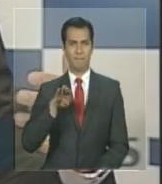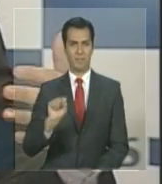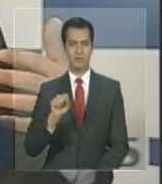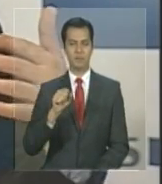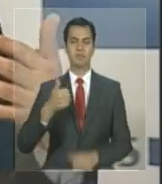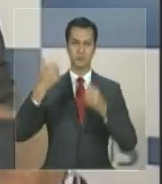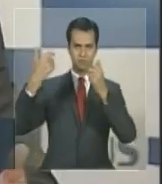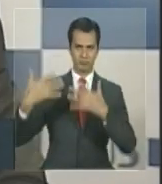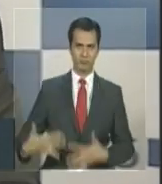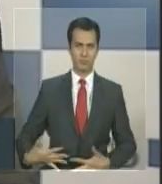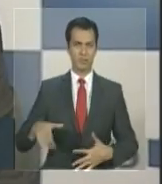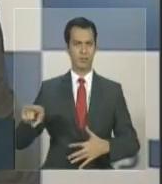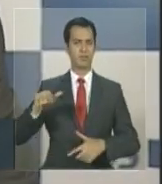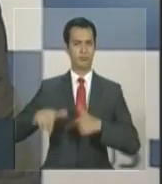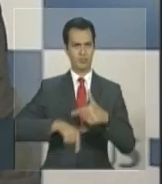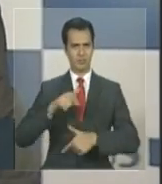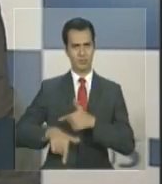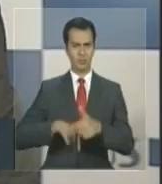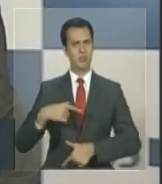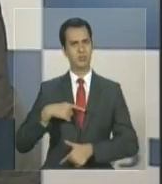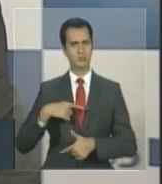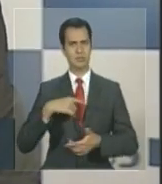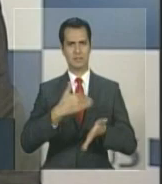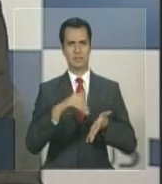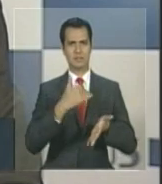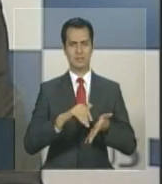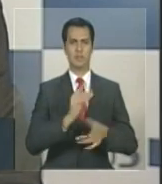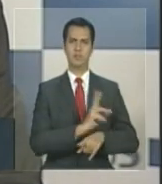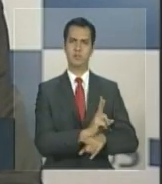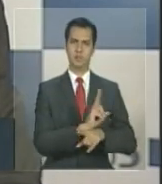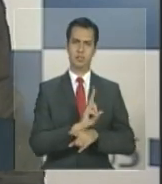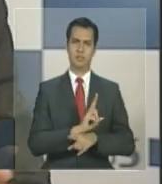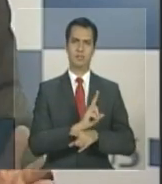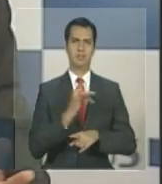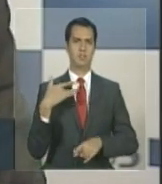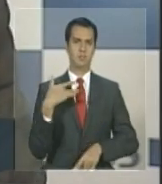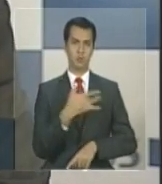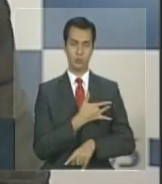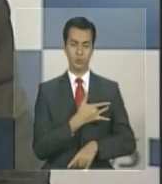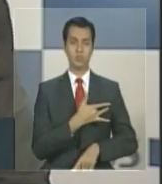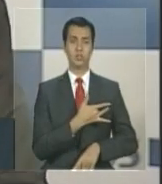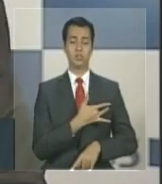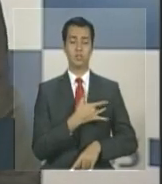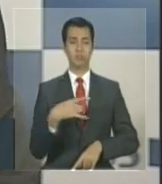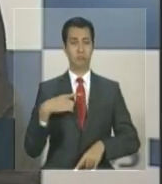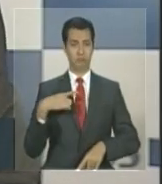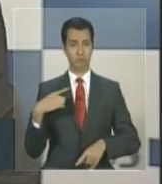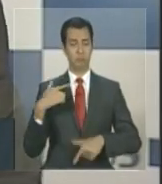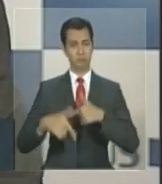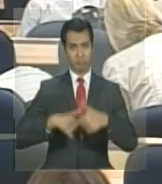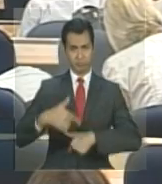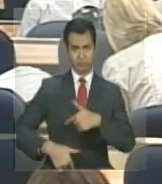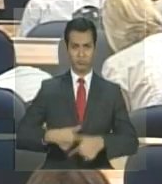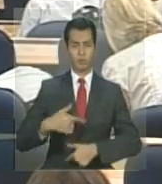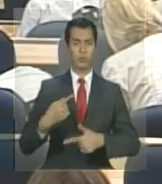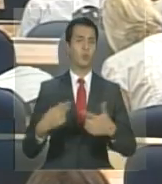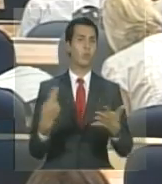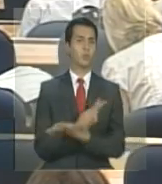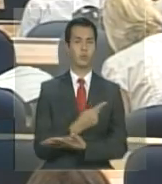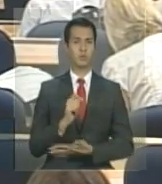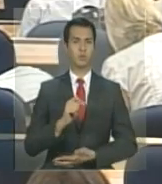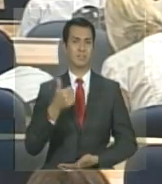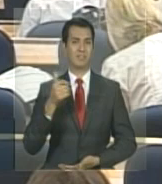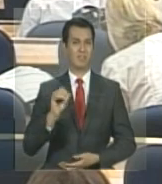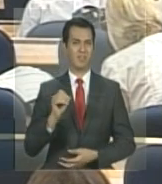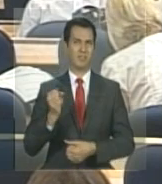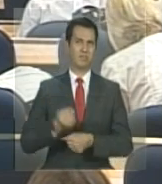trabalho que envolve toda a Secretaria de Vigilância em Saúde, que nos últimos 10, 15 anos, nós